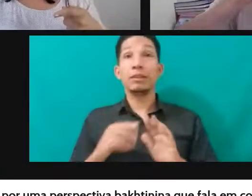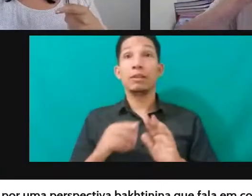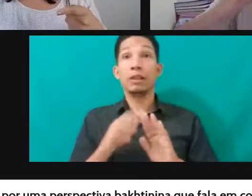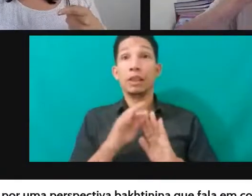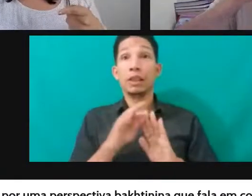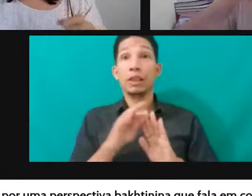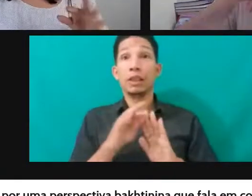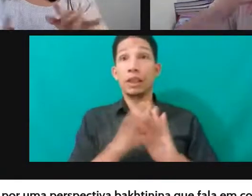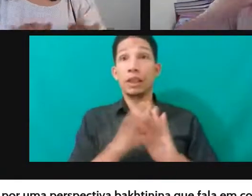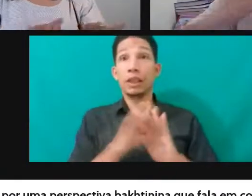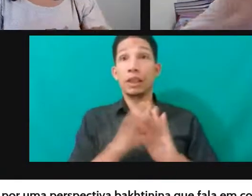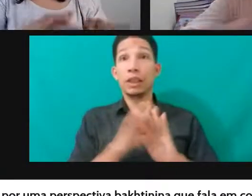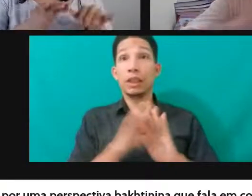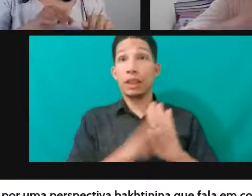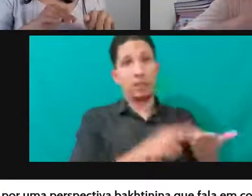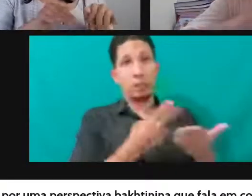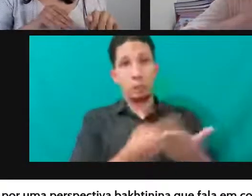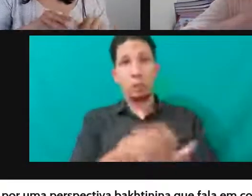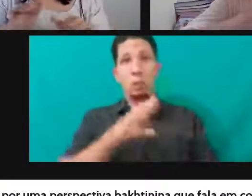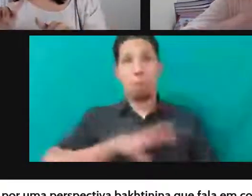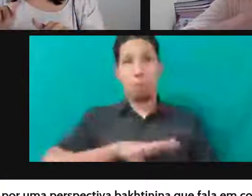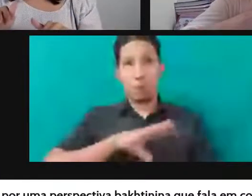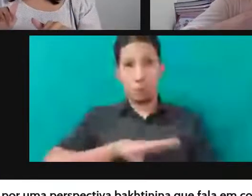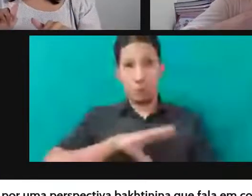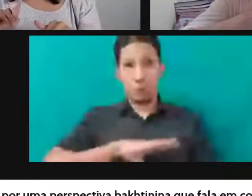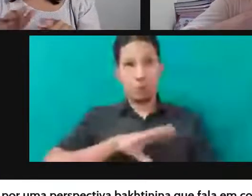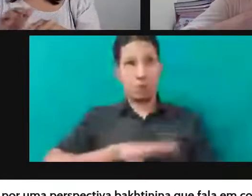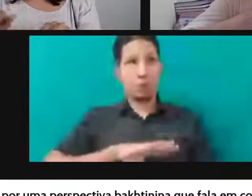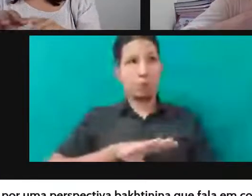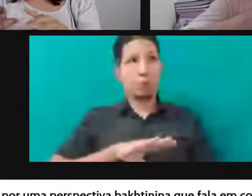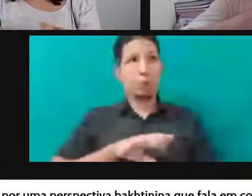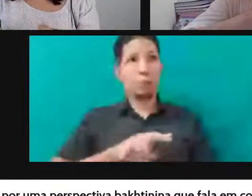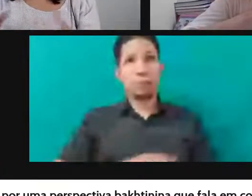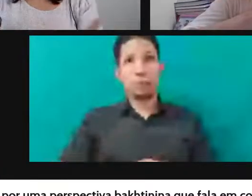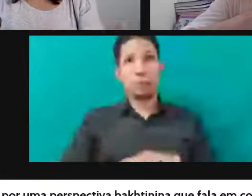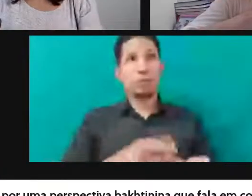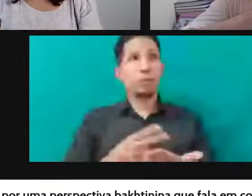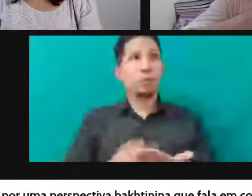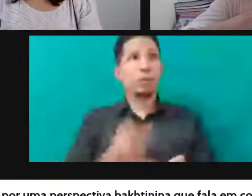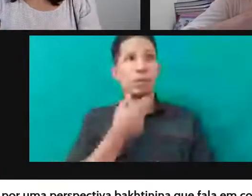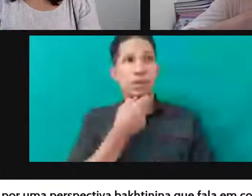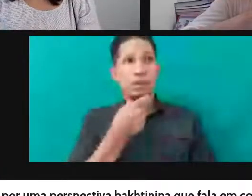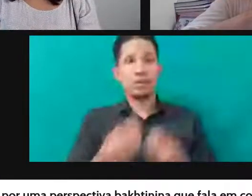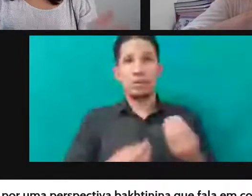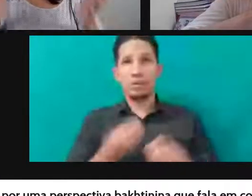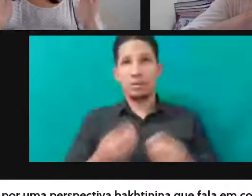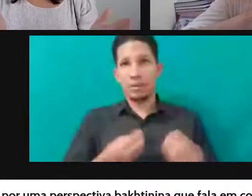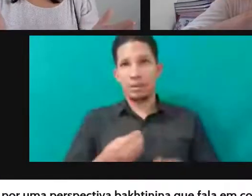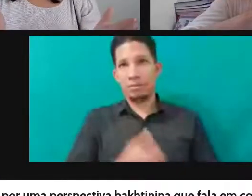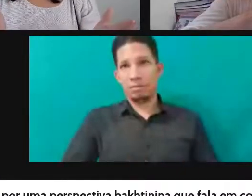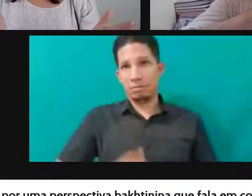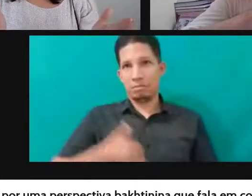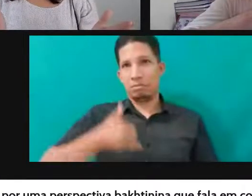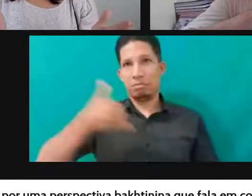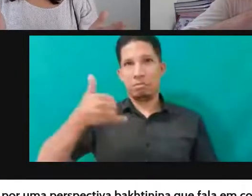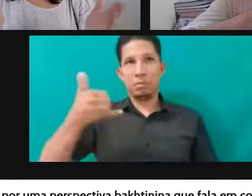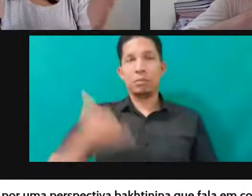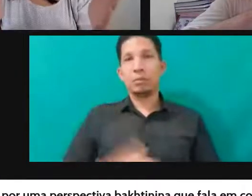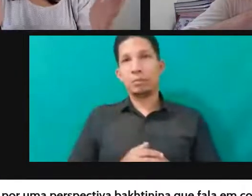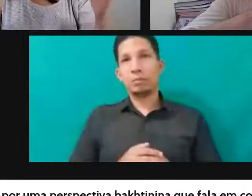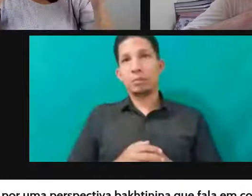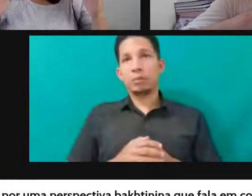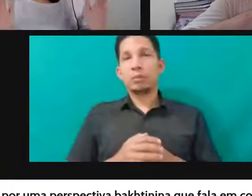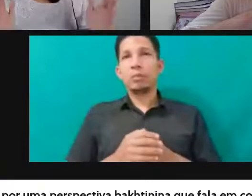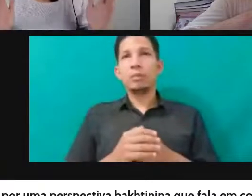para o português, e aí eu traduzi do português para o inglês, umbilical cord, que é o cordão umbilical. Fui procurar nos textos